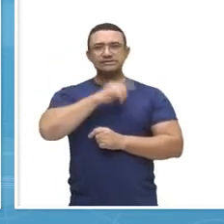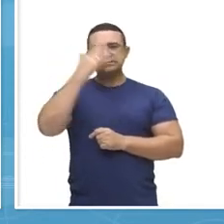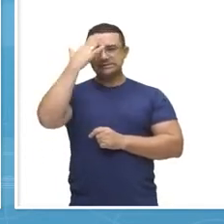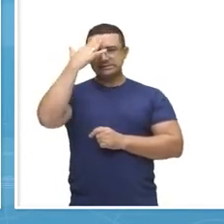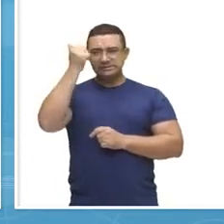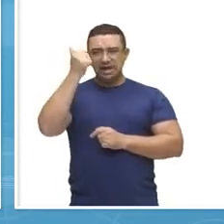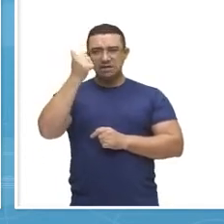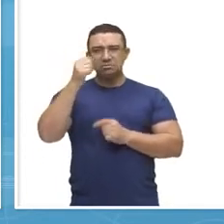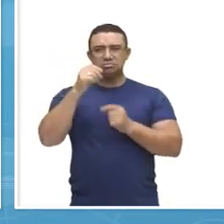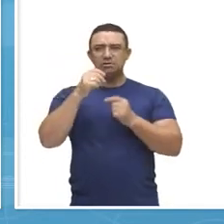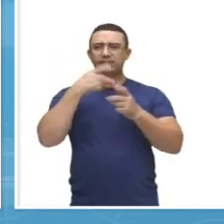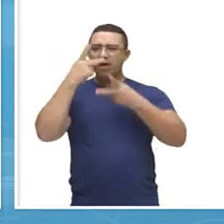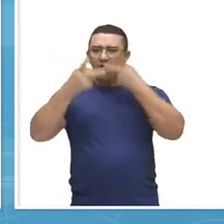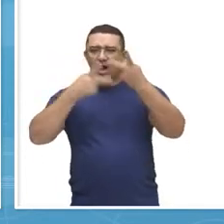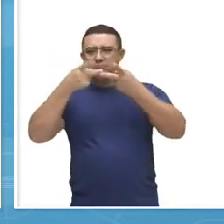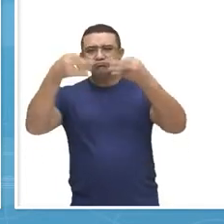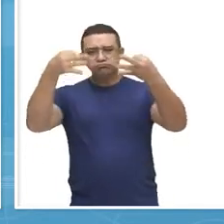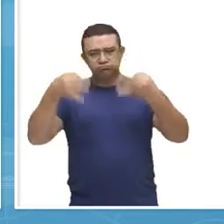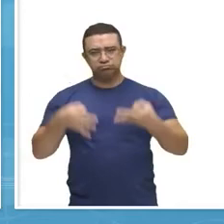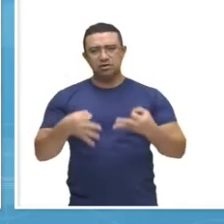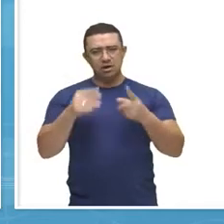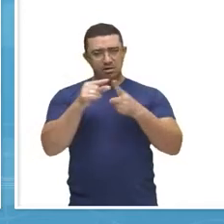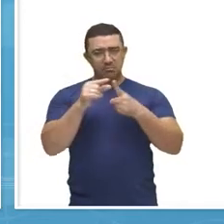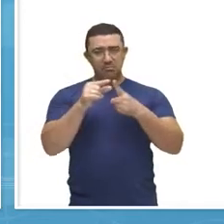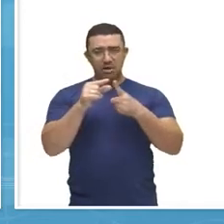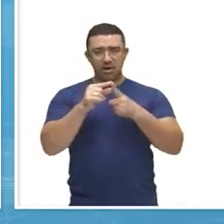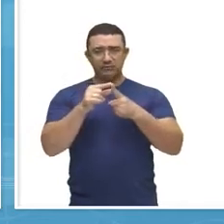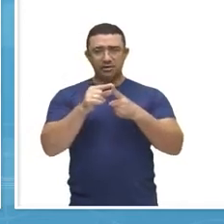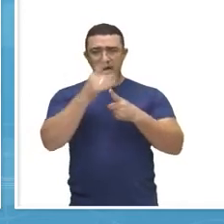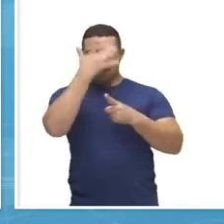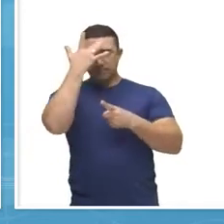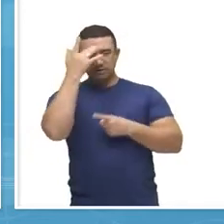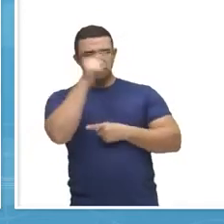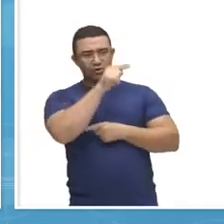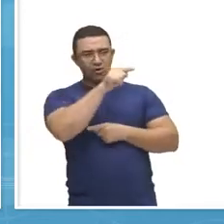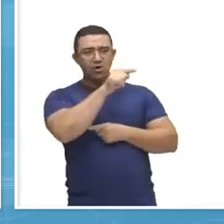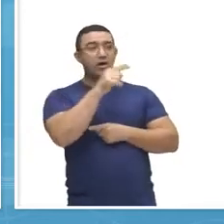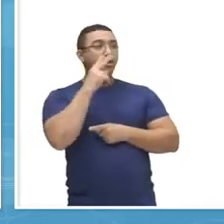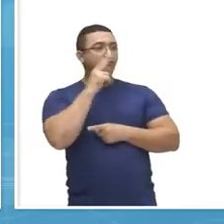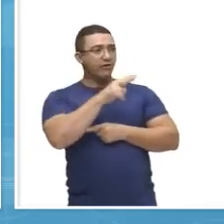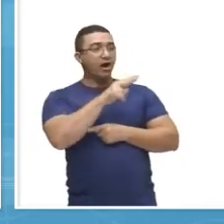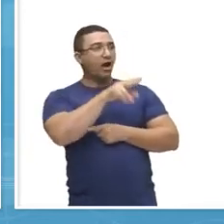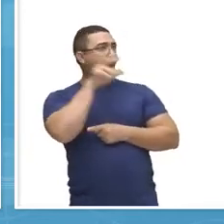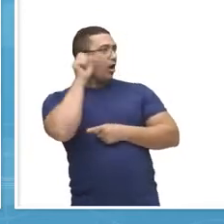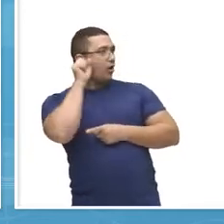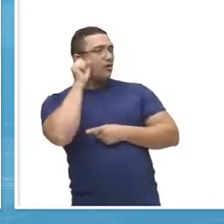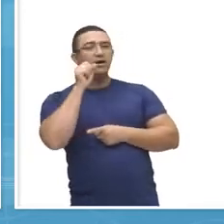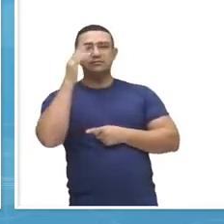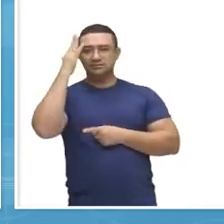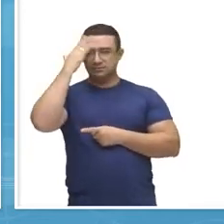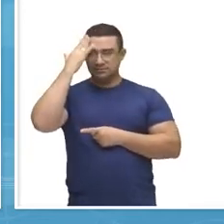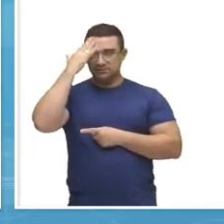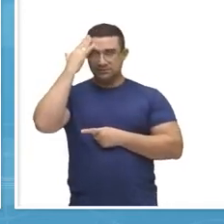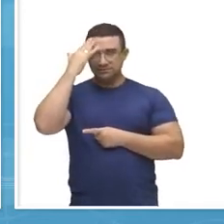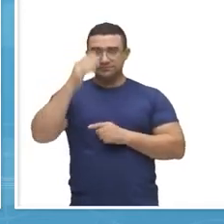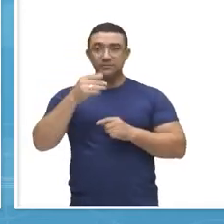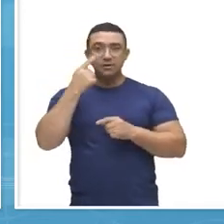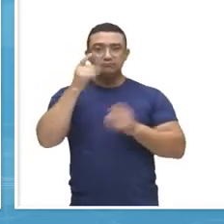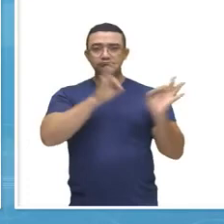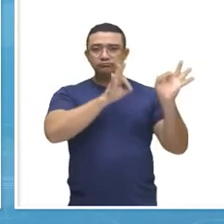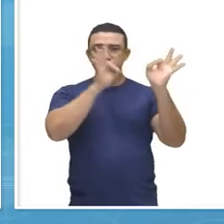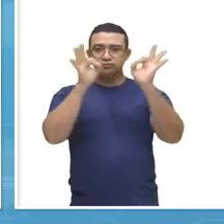pronunciar essas palavras de uma forma que o nosso interlocutor compreenda. Acompanhe uma vez mais esse VT e também preste atenção aí